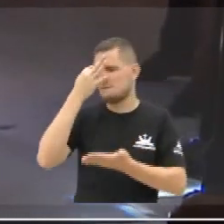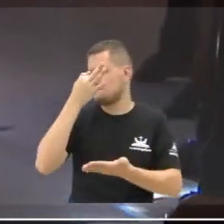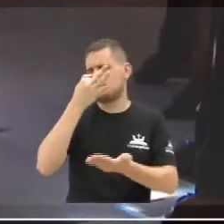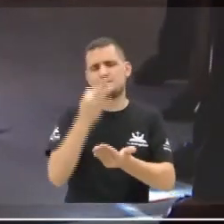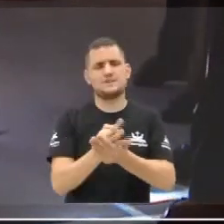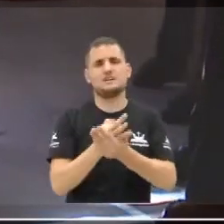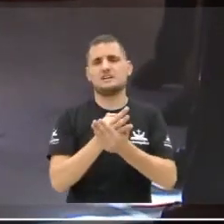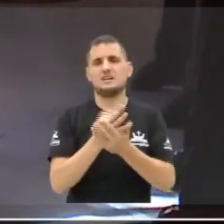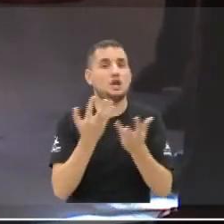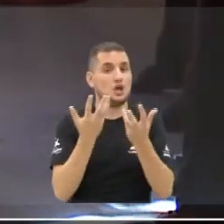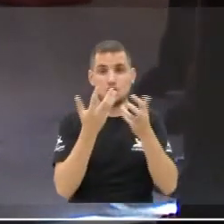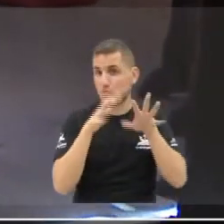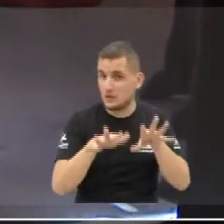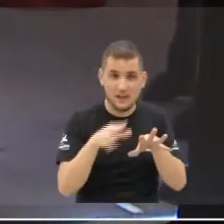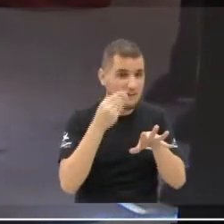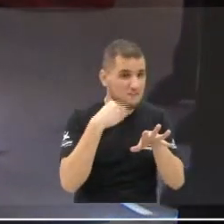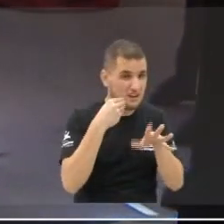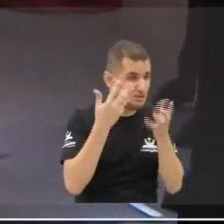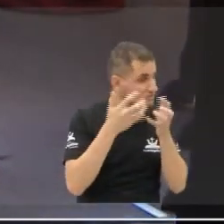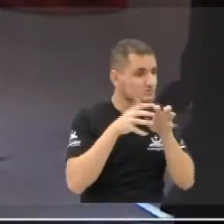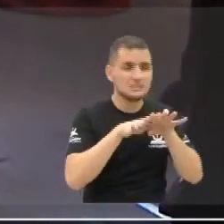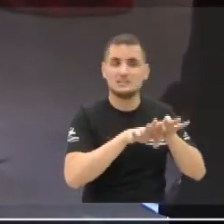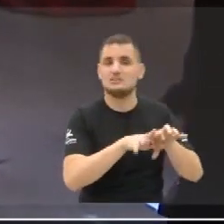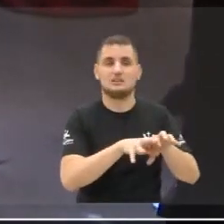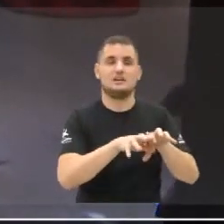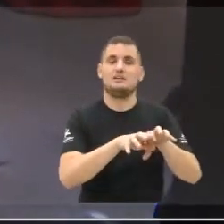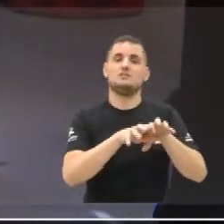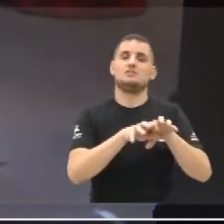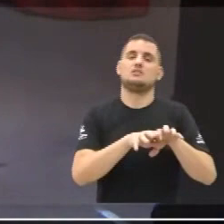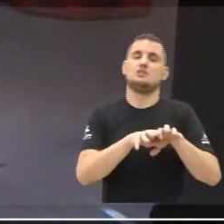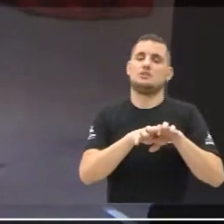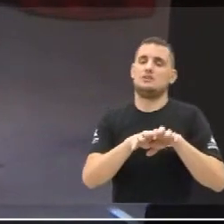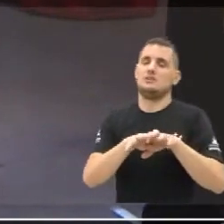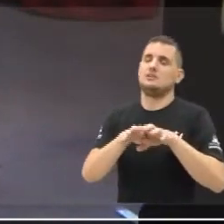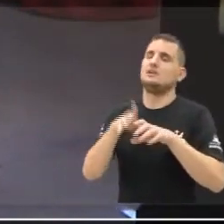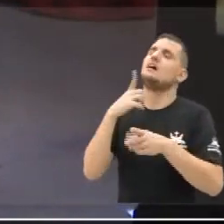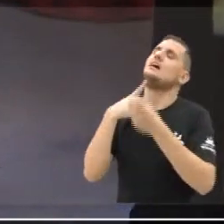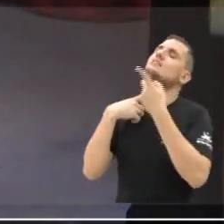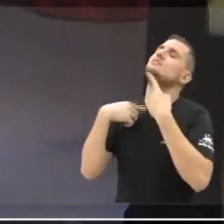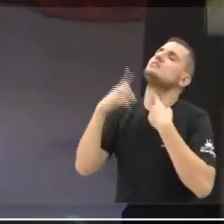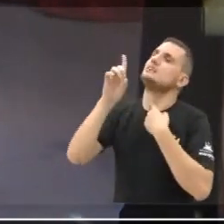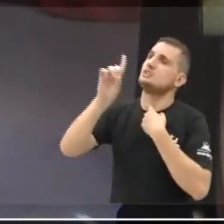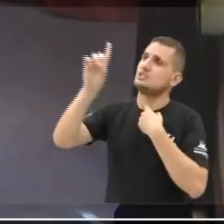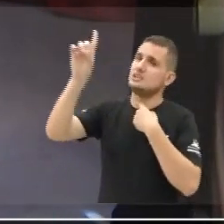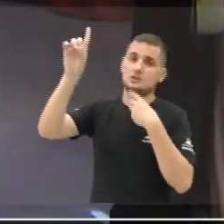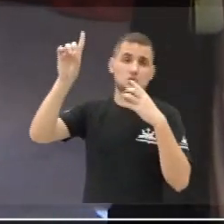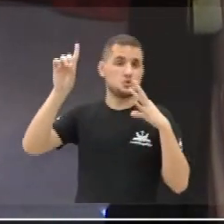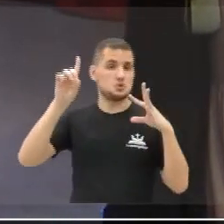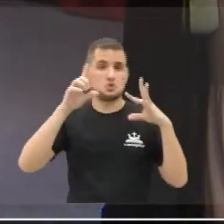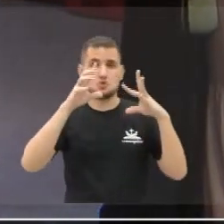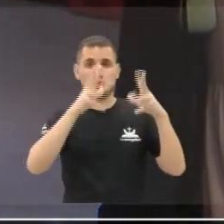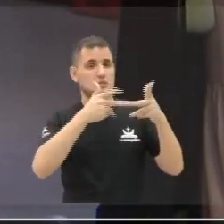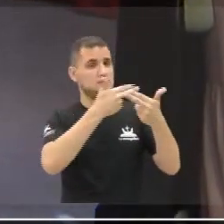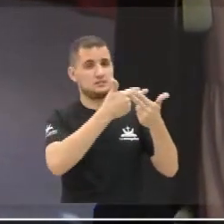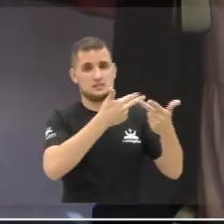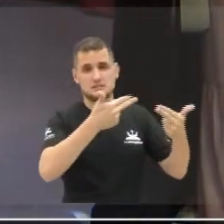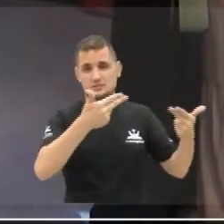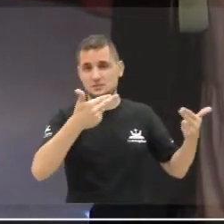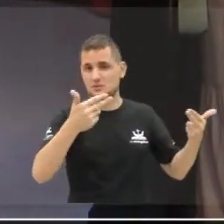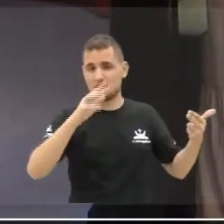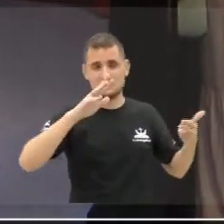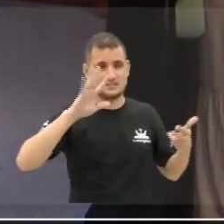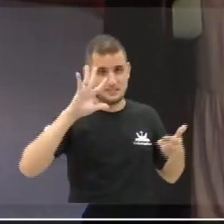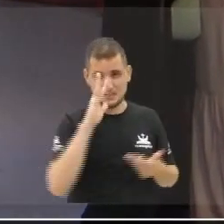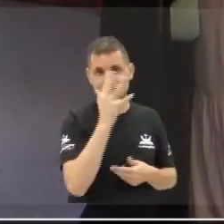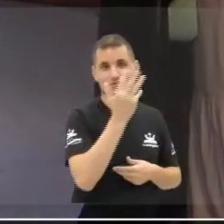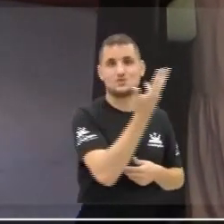deixa fraquejar jamais. Ao som da tua voz, tudo vai calar.